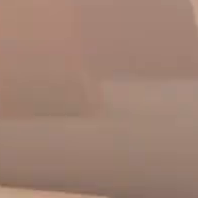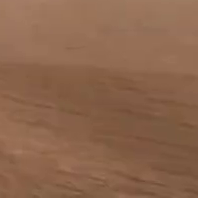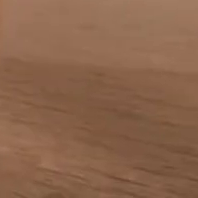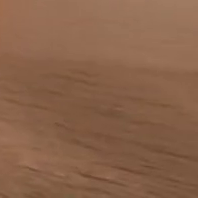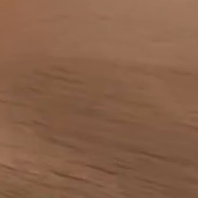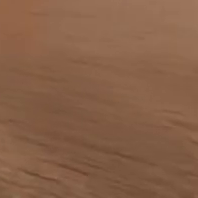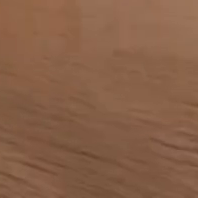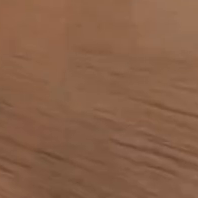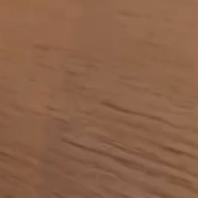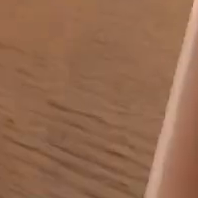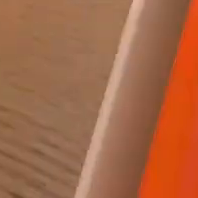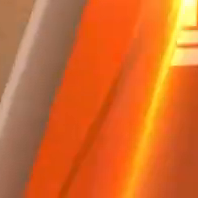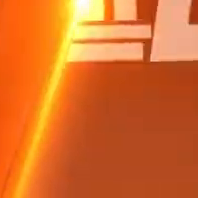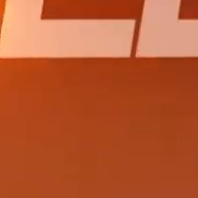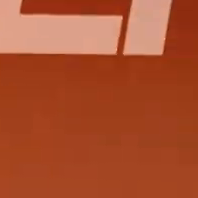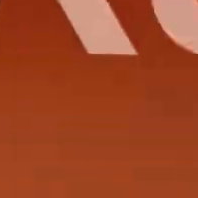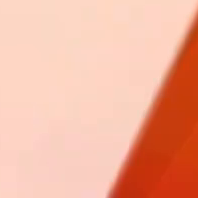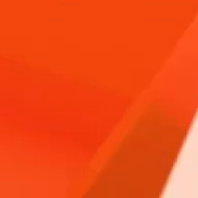Tchau.